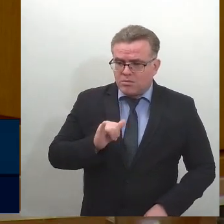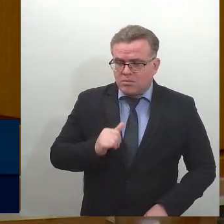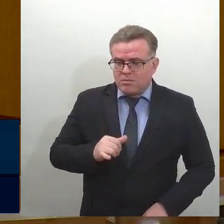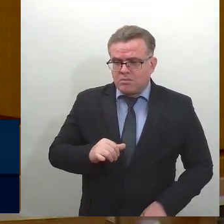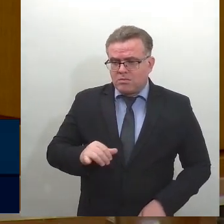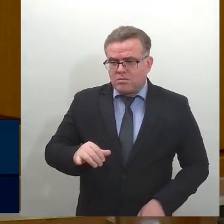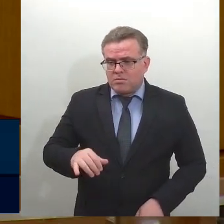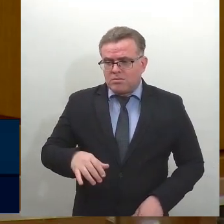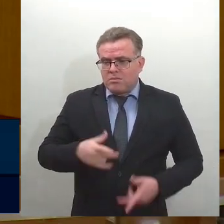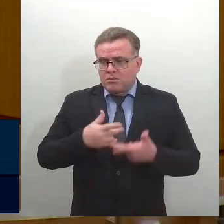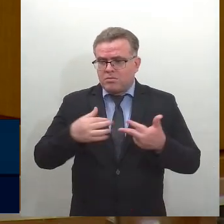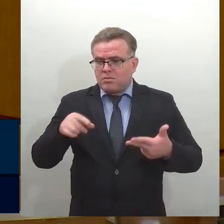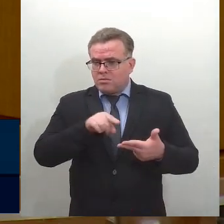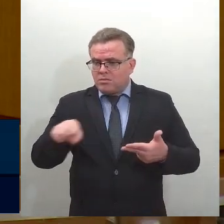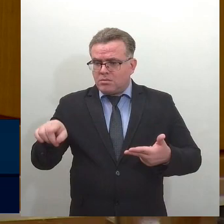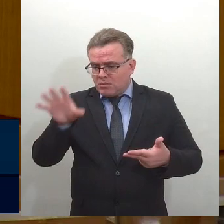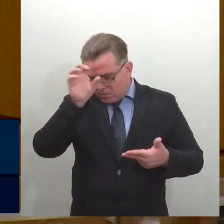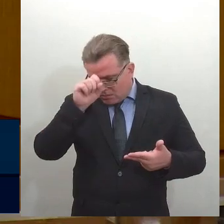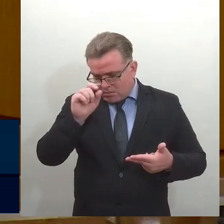tiveram.